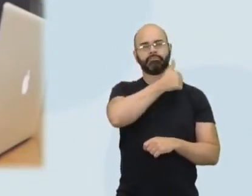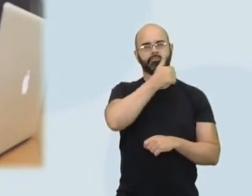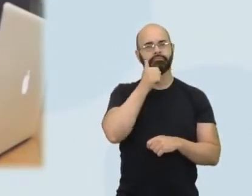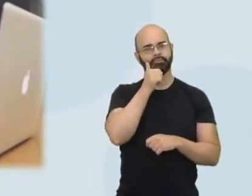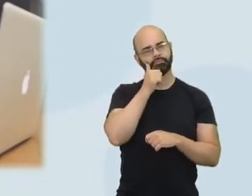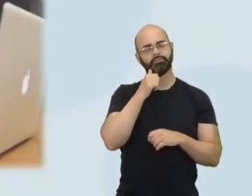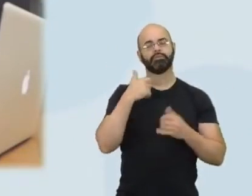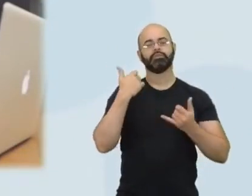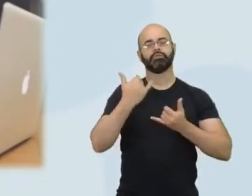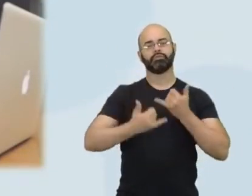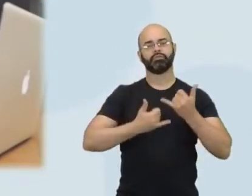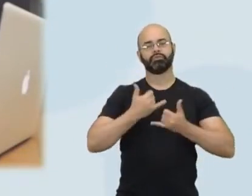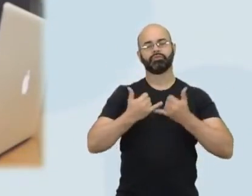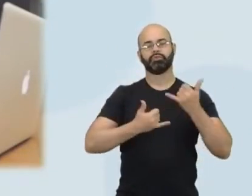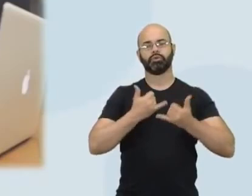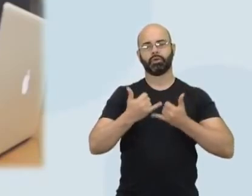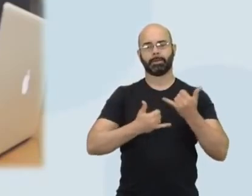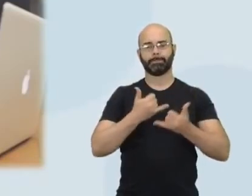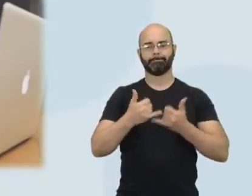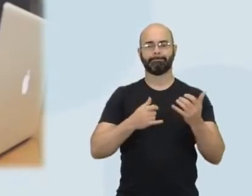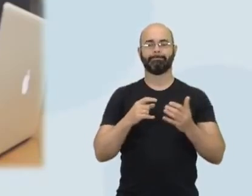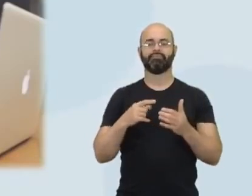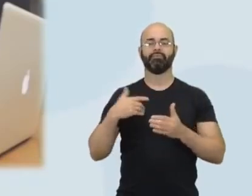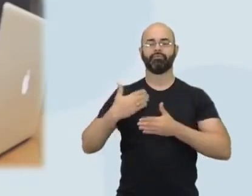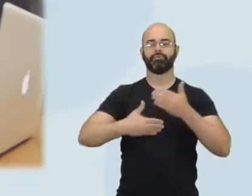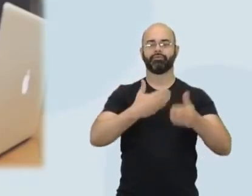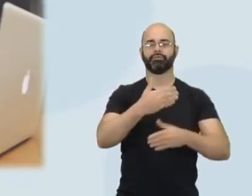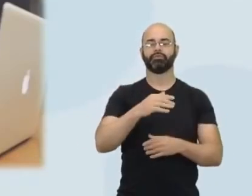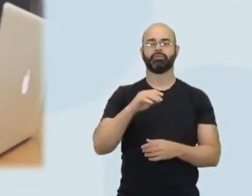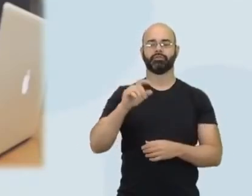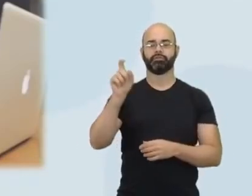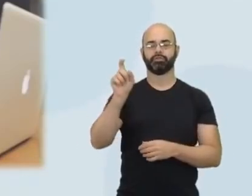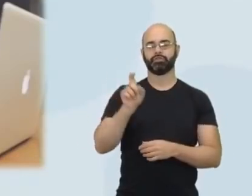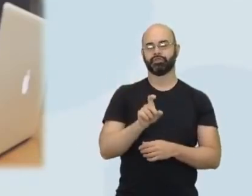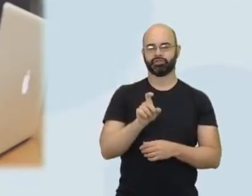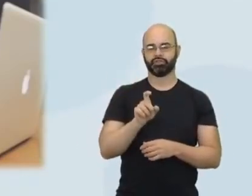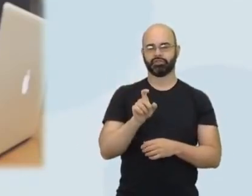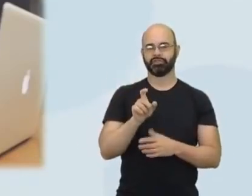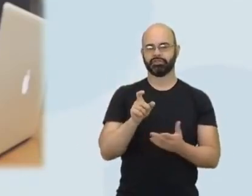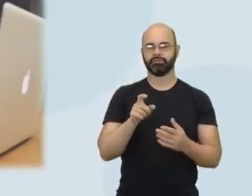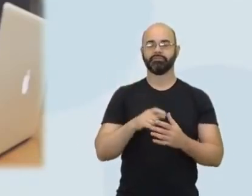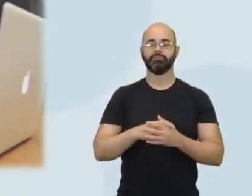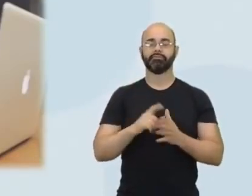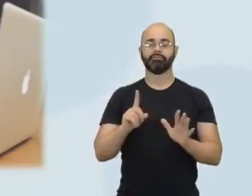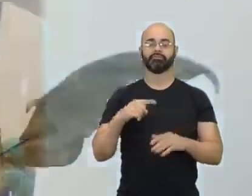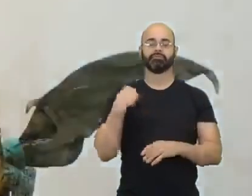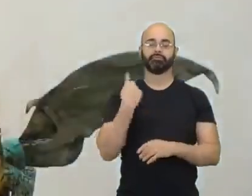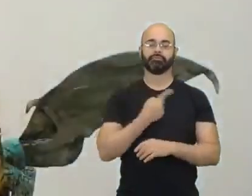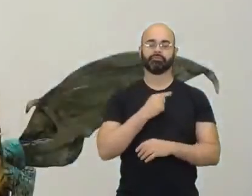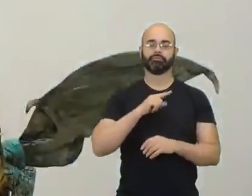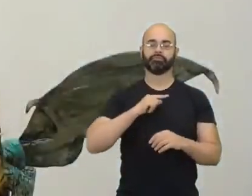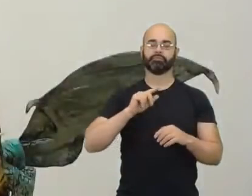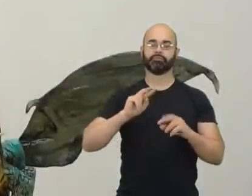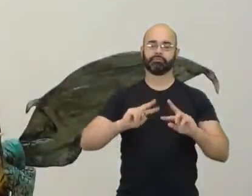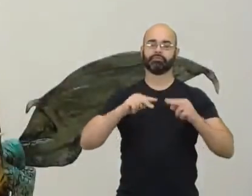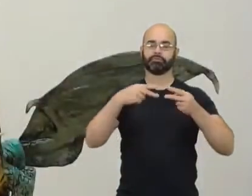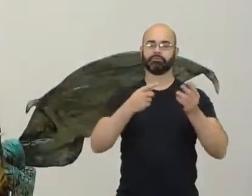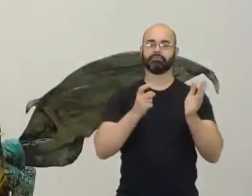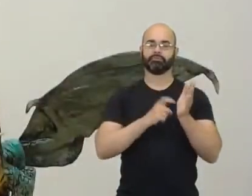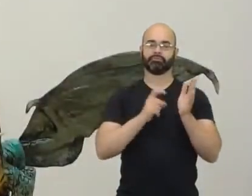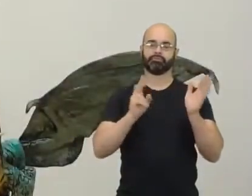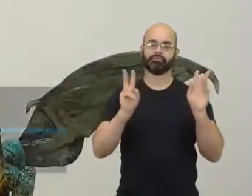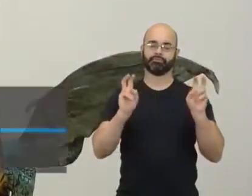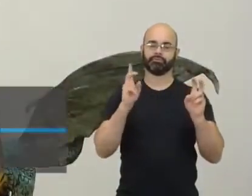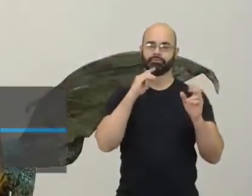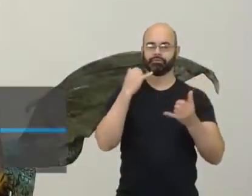jornada X. Voltamos ao sistema de organização de ações do cotidiano escolar. Então a gente tem um link, né? Semana passada a gente trabalhou jogos, hoje